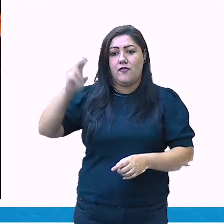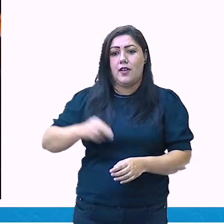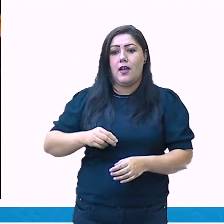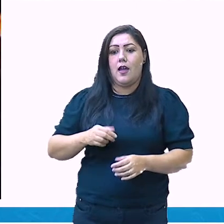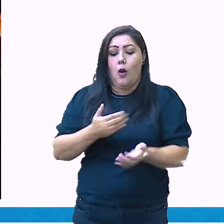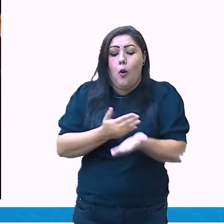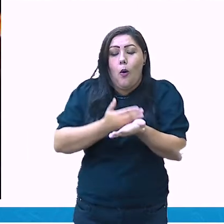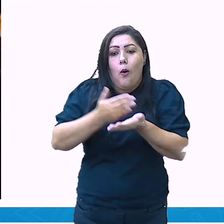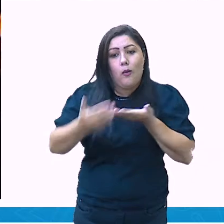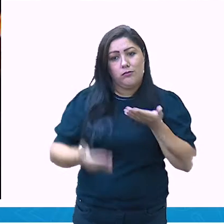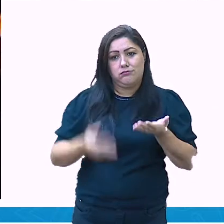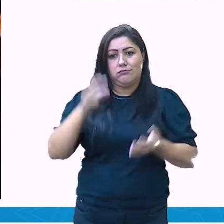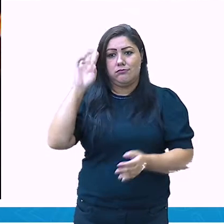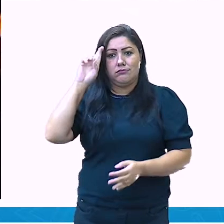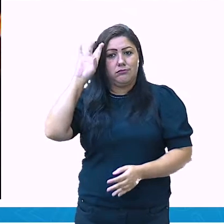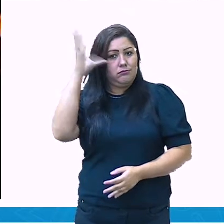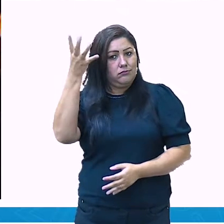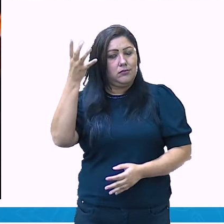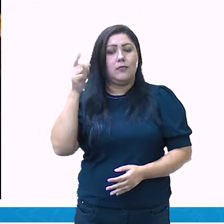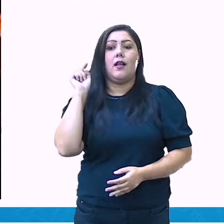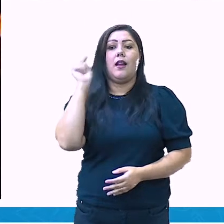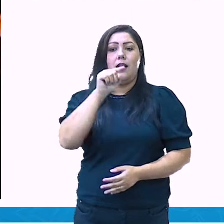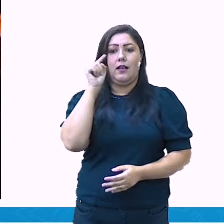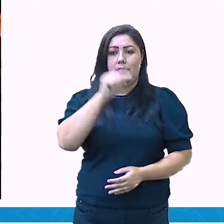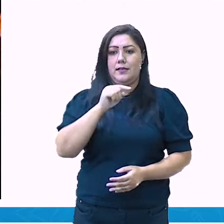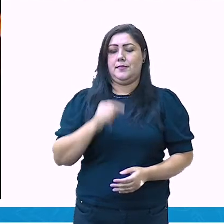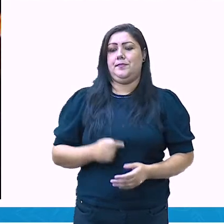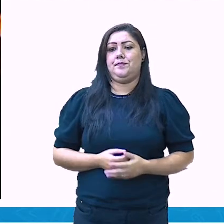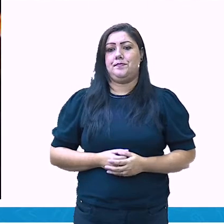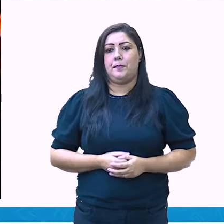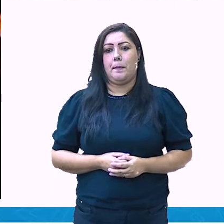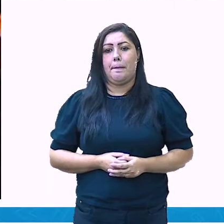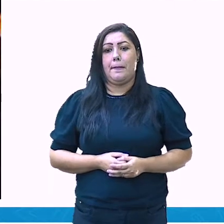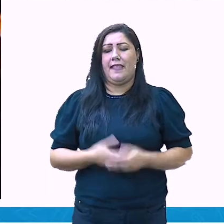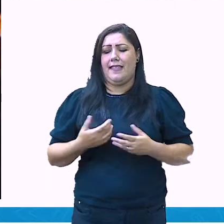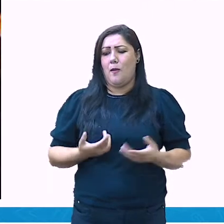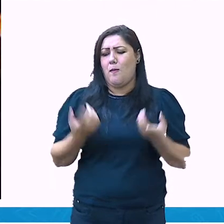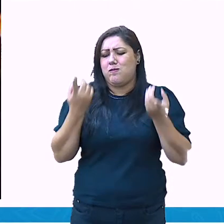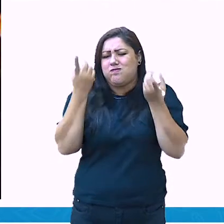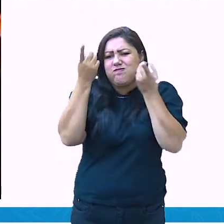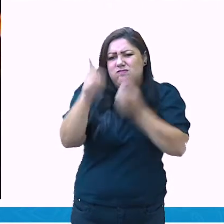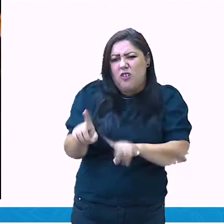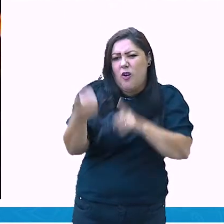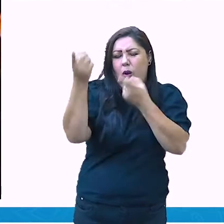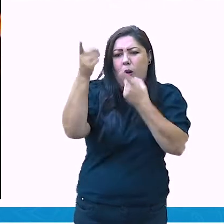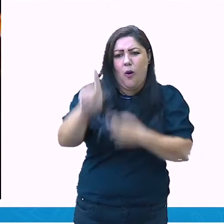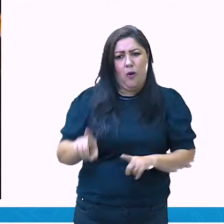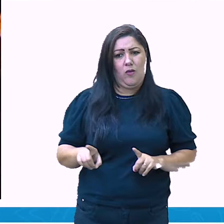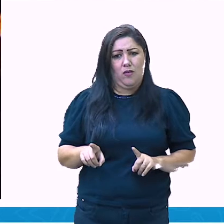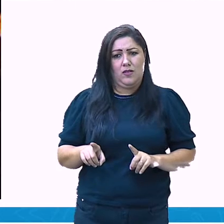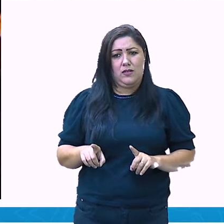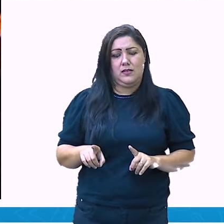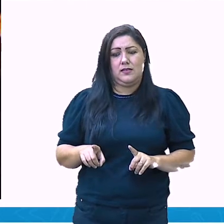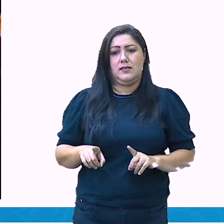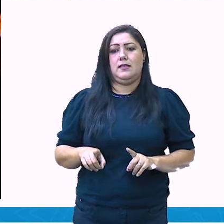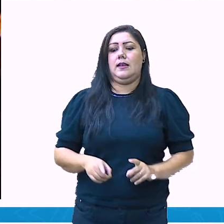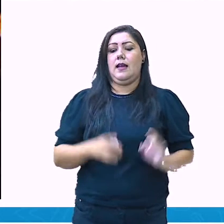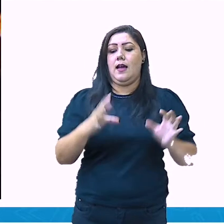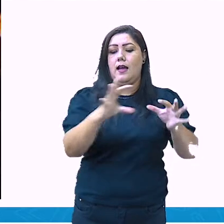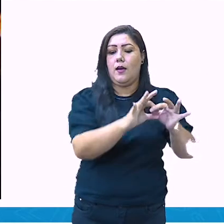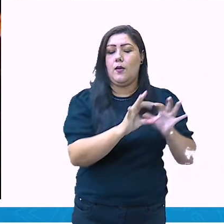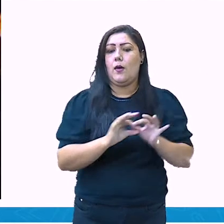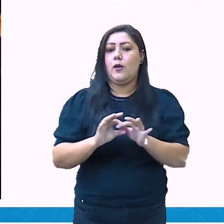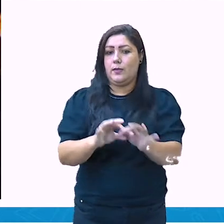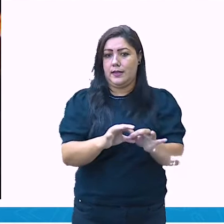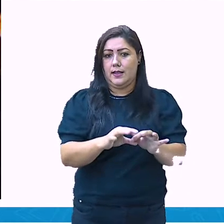época. A oposição ao regime tinha fortes laços com os setores rurais.